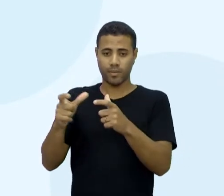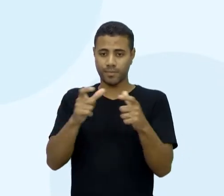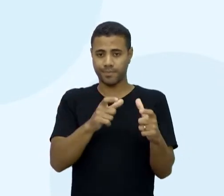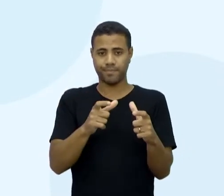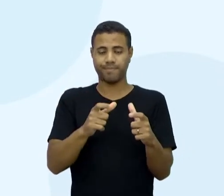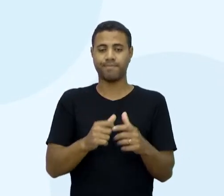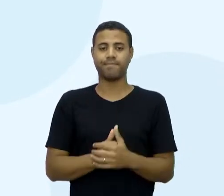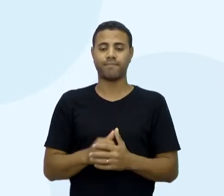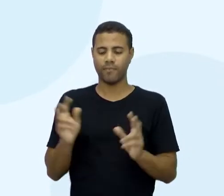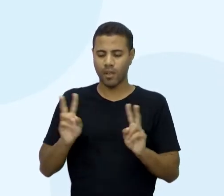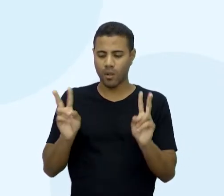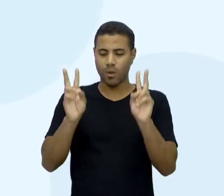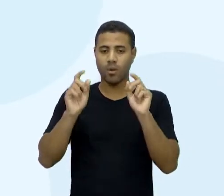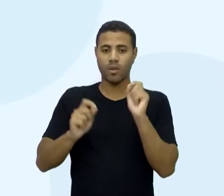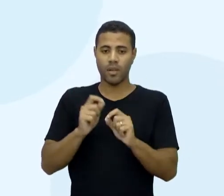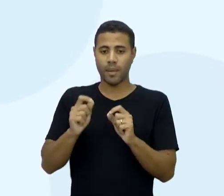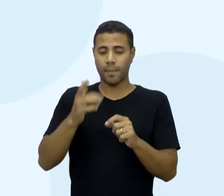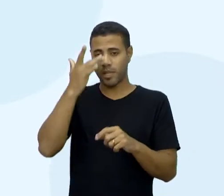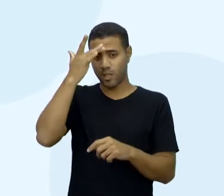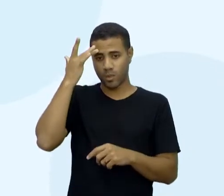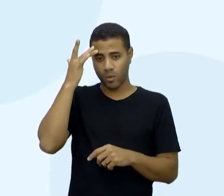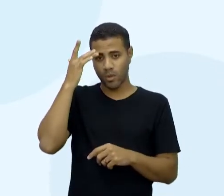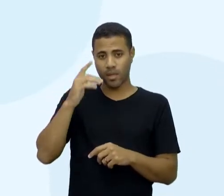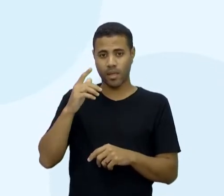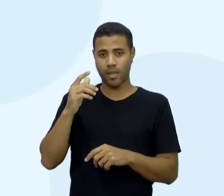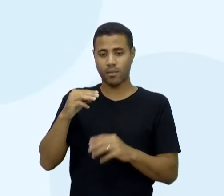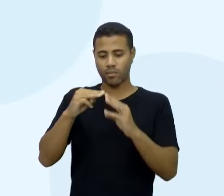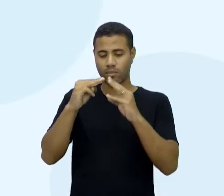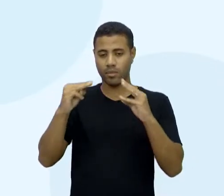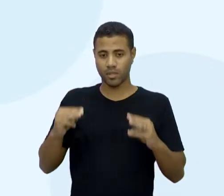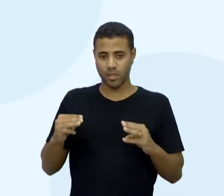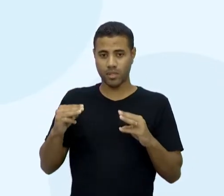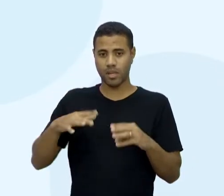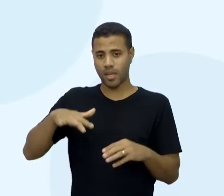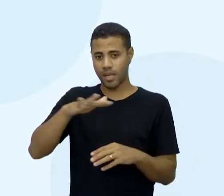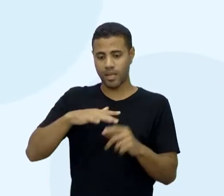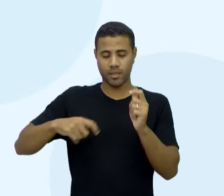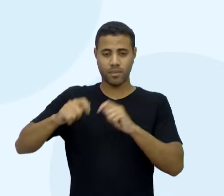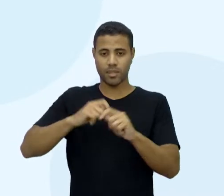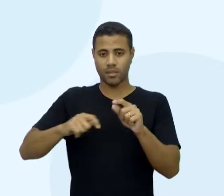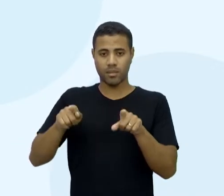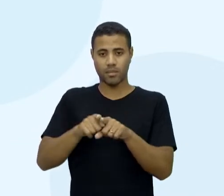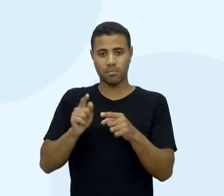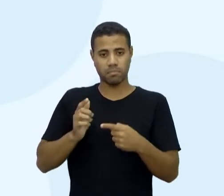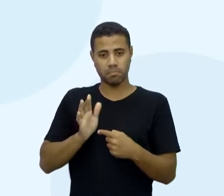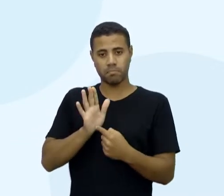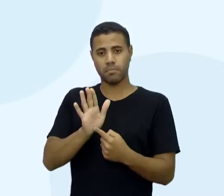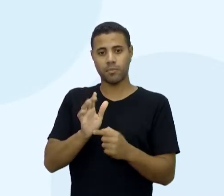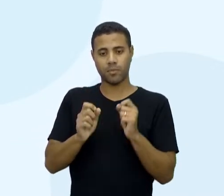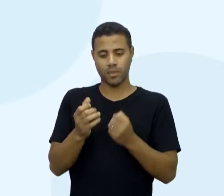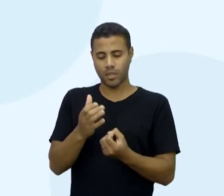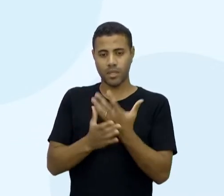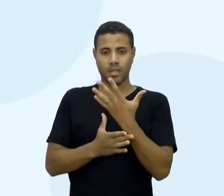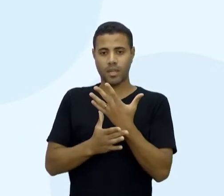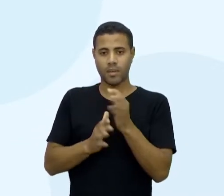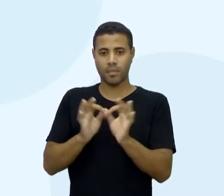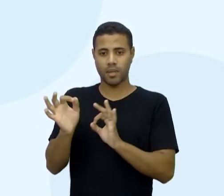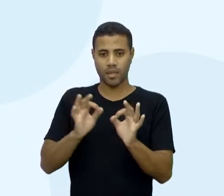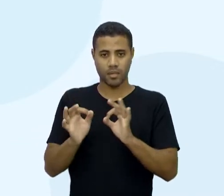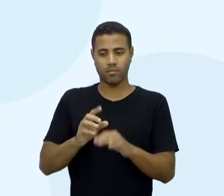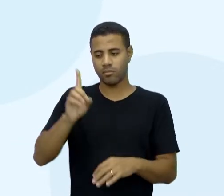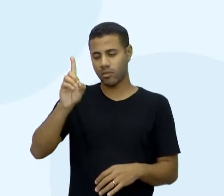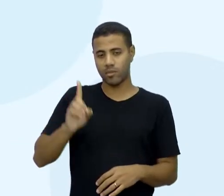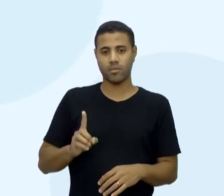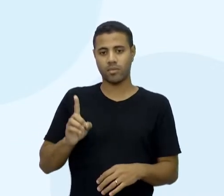Então, o pessoal do museu, né, do setor administrativo, da direção, vai criar o plano diretor,